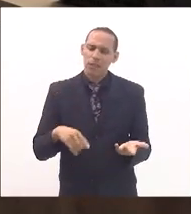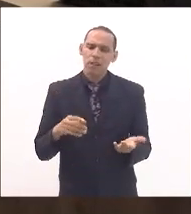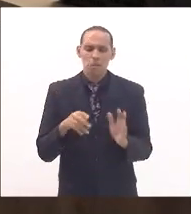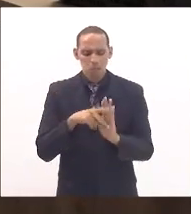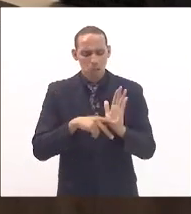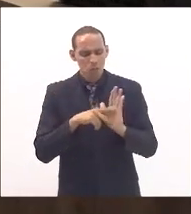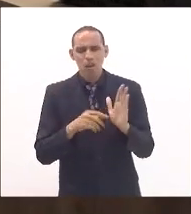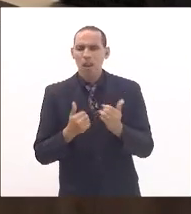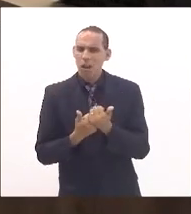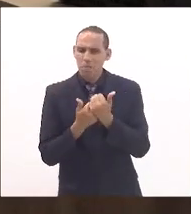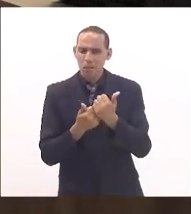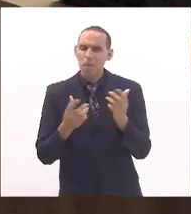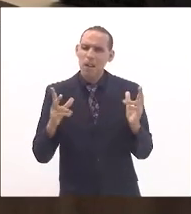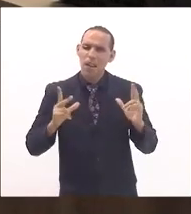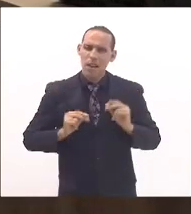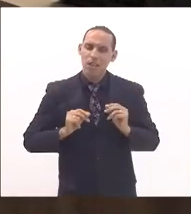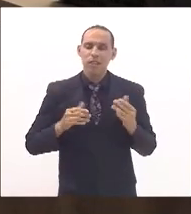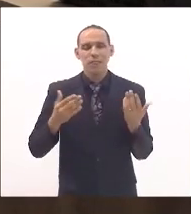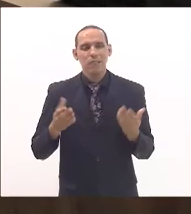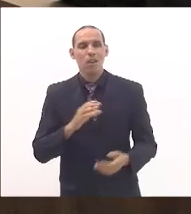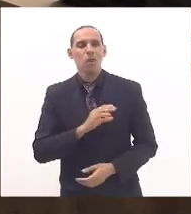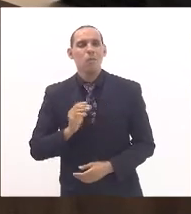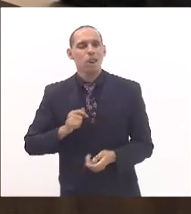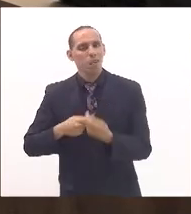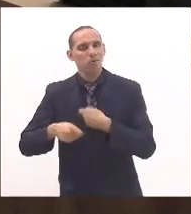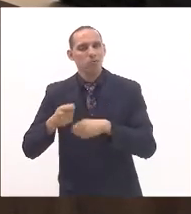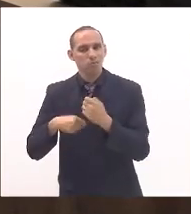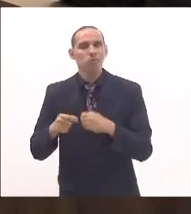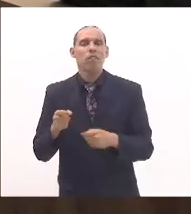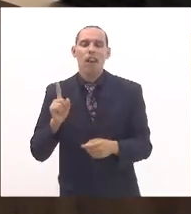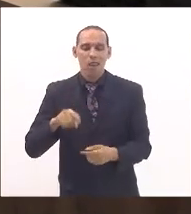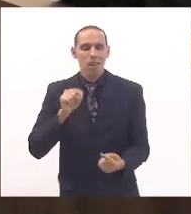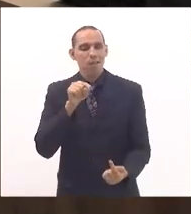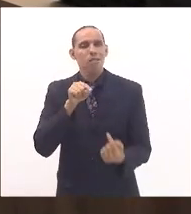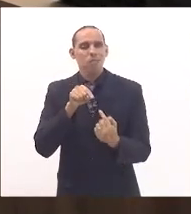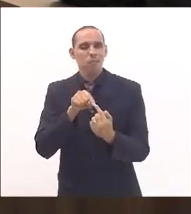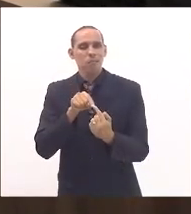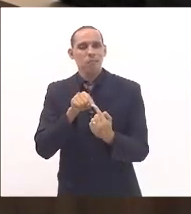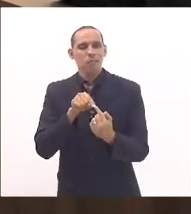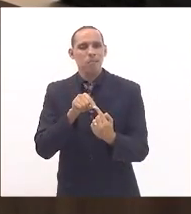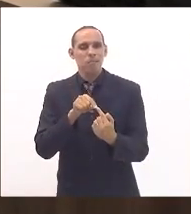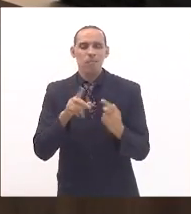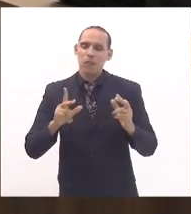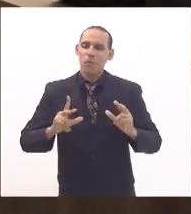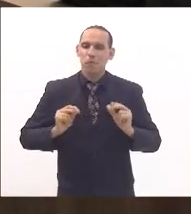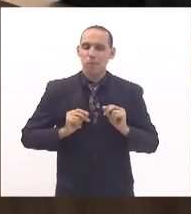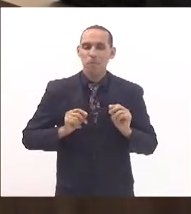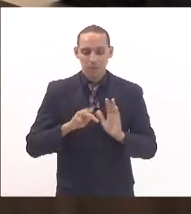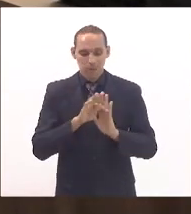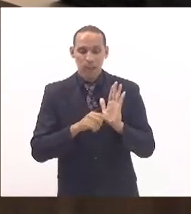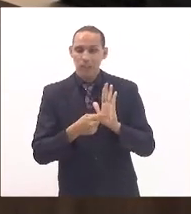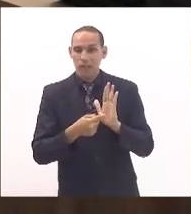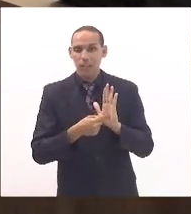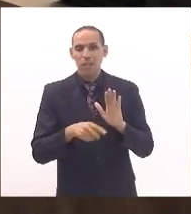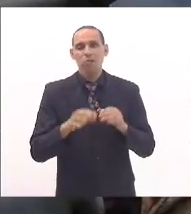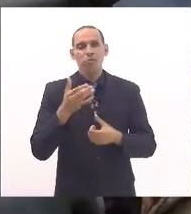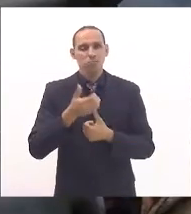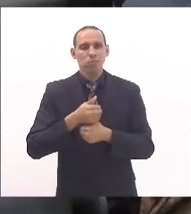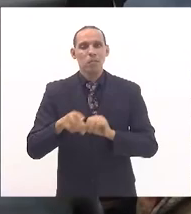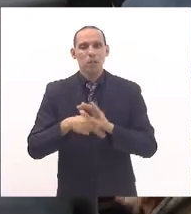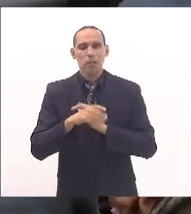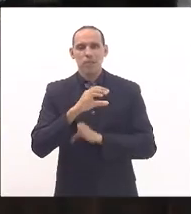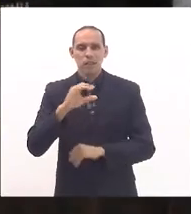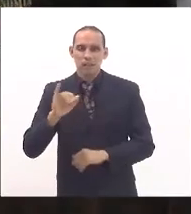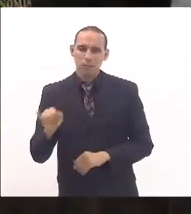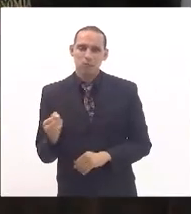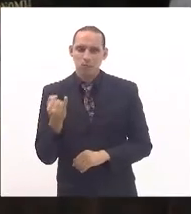apoio nesse formato agora. Portanto, parecer a Comissão de Economia é efusivamente favorável no mérito e com esse texto do substitutivo da CCJ. Pela